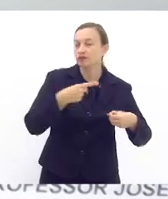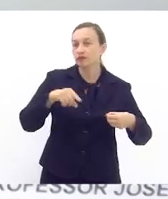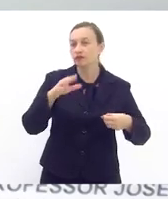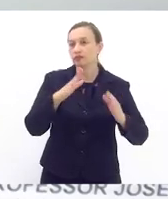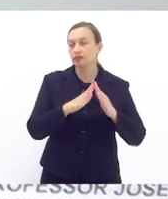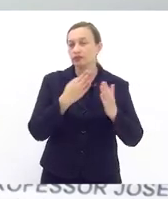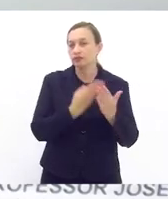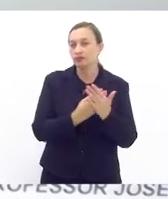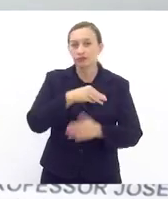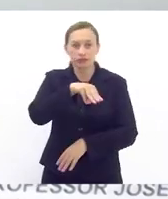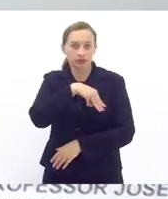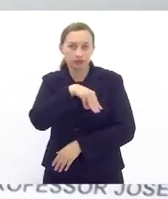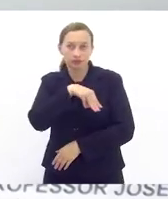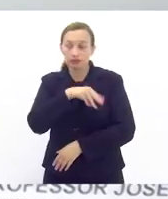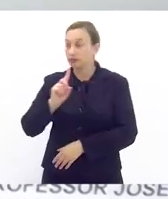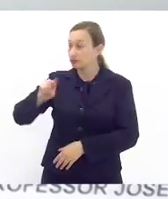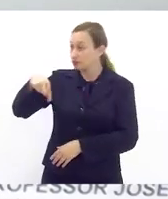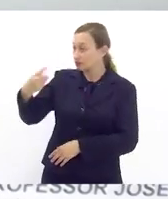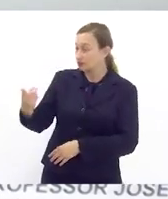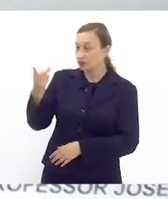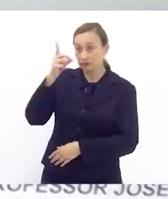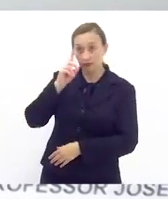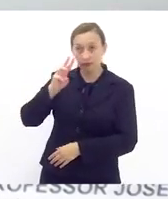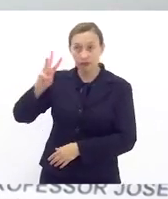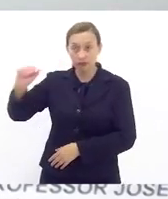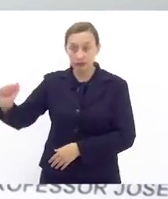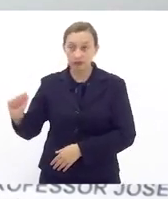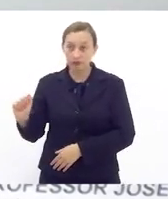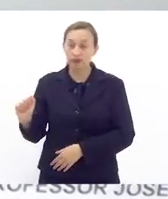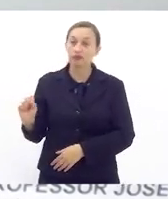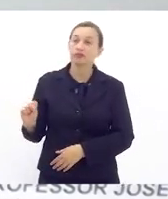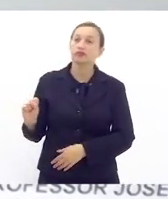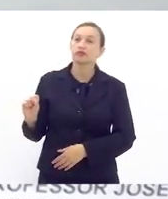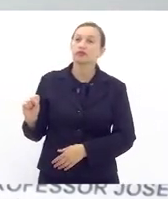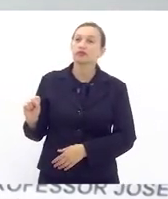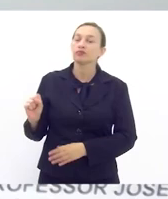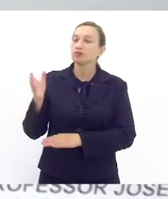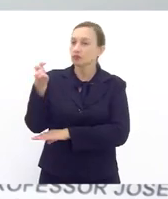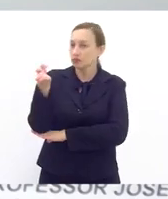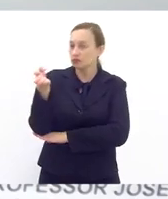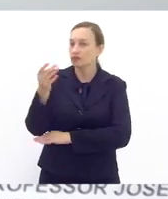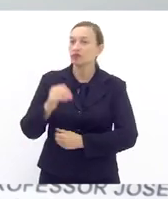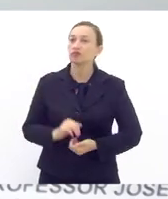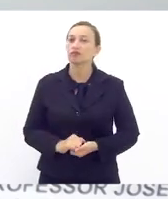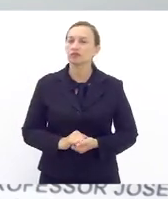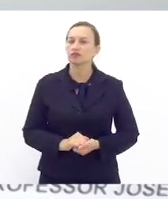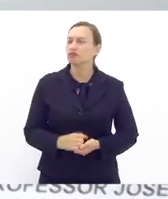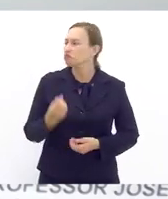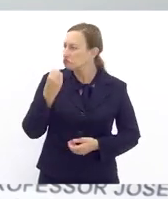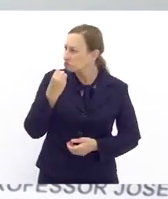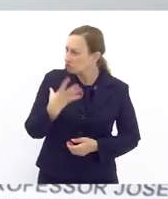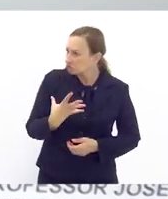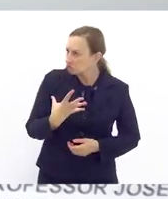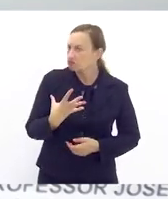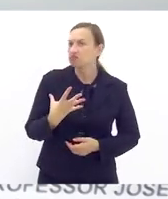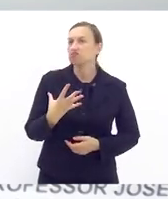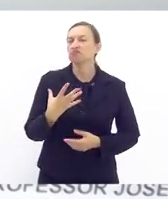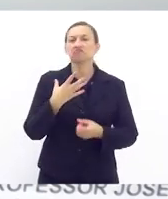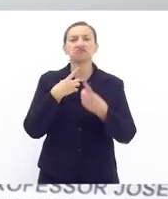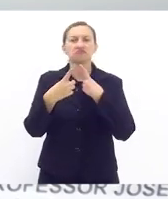escola em Madureira e depois os três dias no no hotel foi muito bom a gente